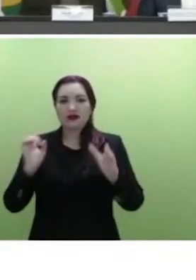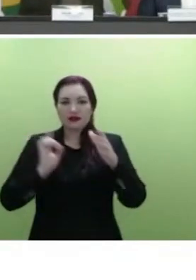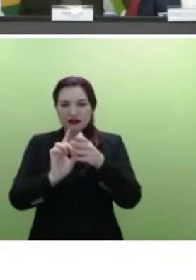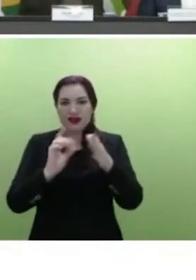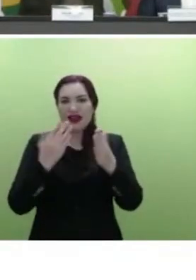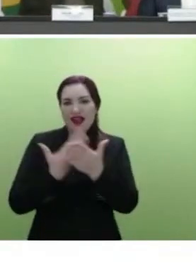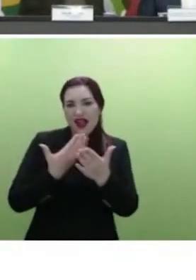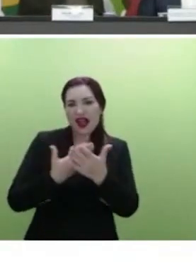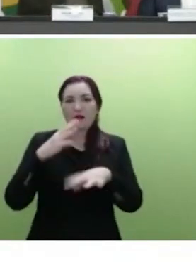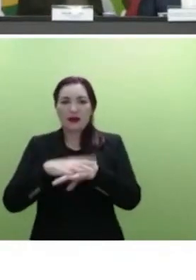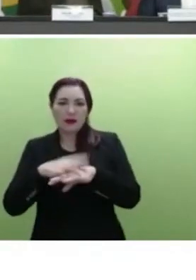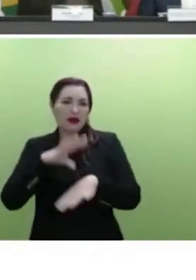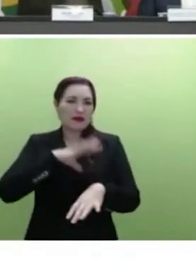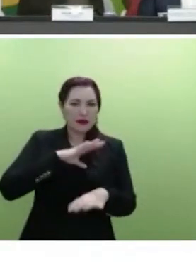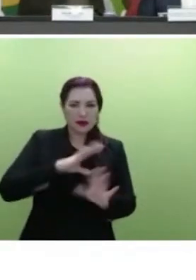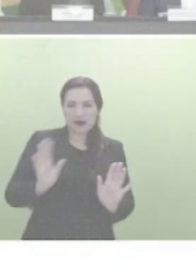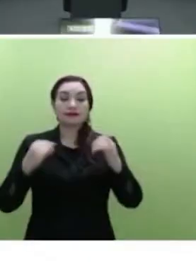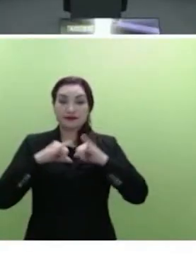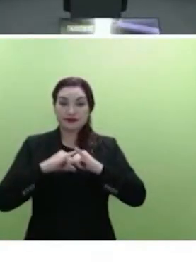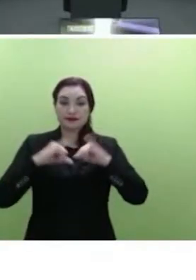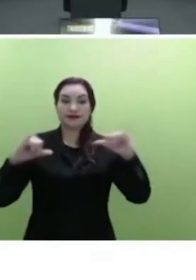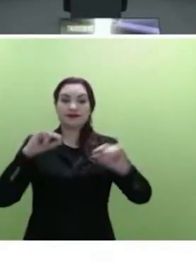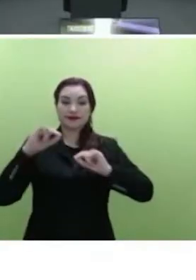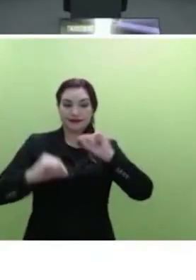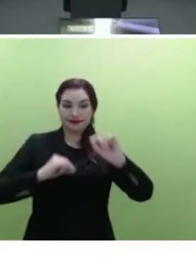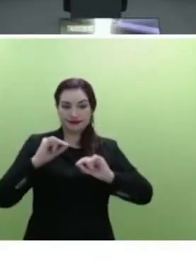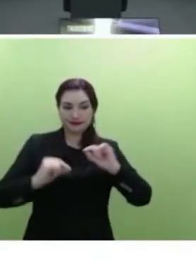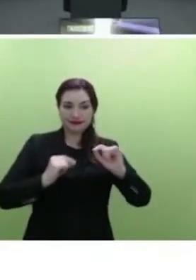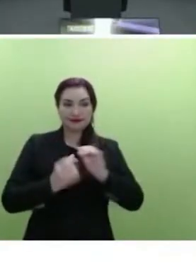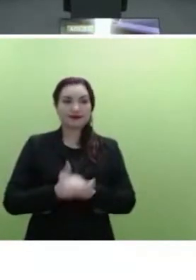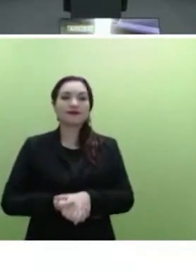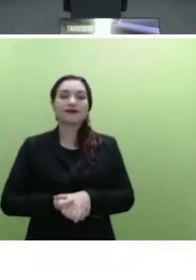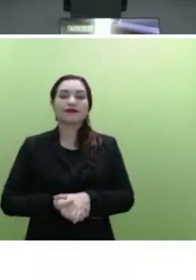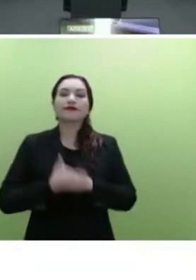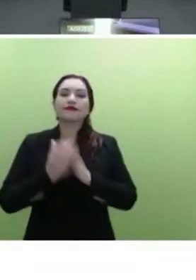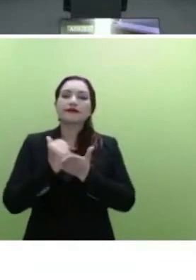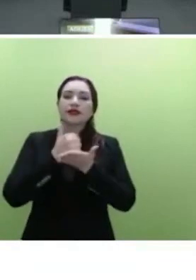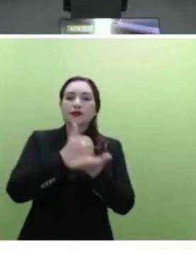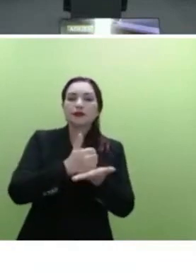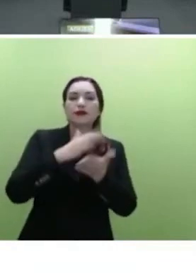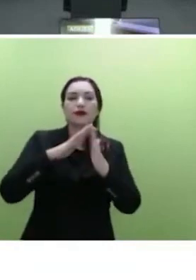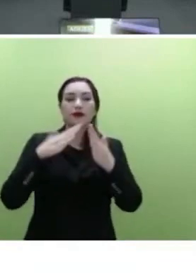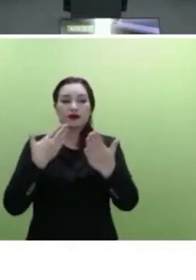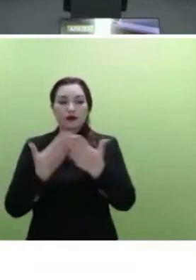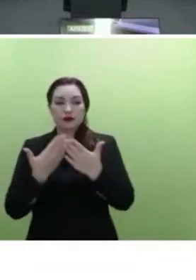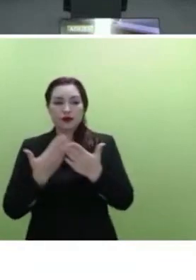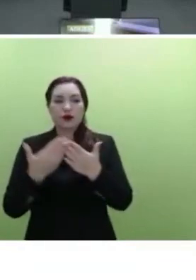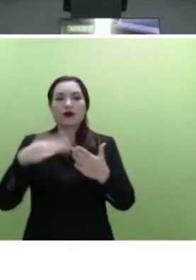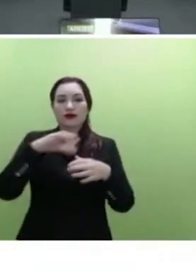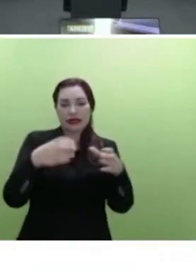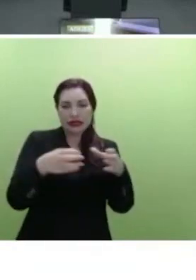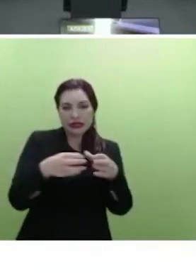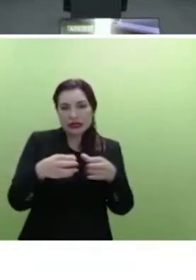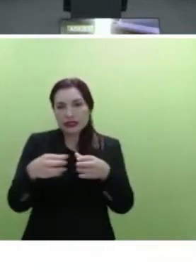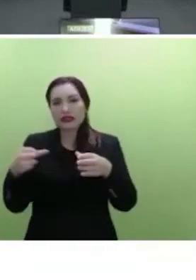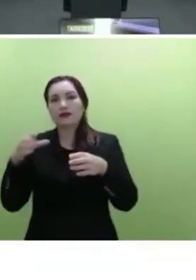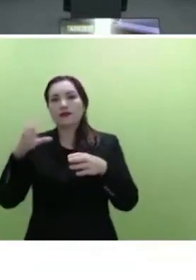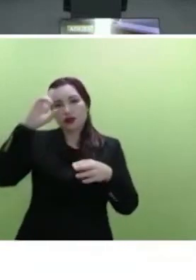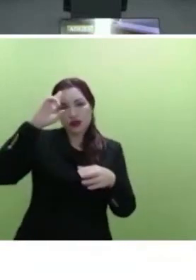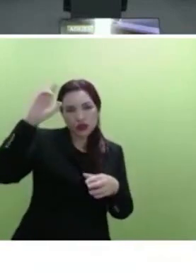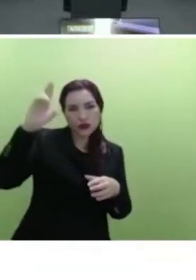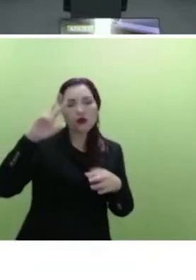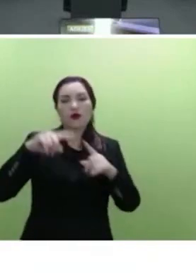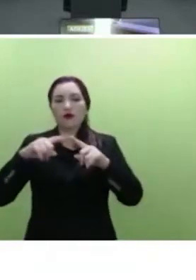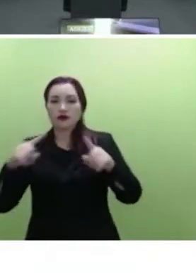matemática língua portuguesa como se nada tivesse acontecido para poder apoiar as comunidades escolares as equipes diretivas nas